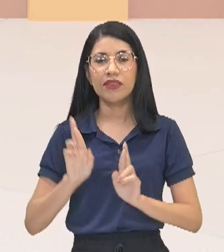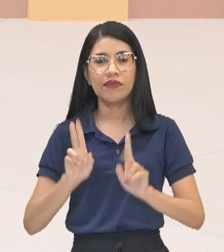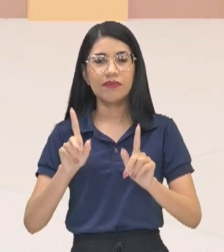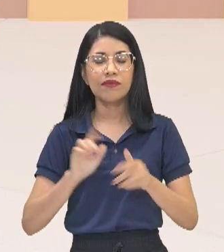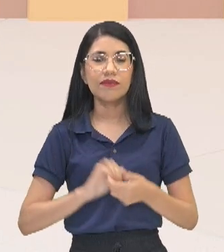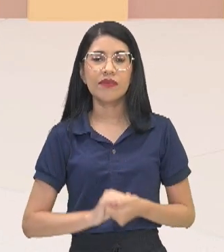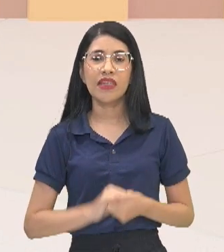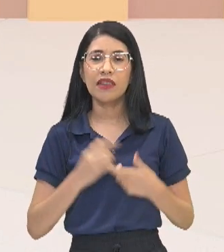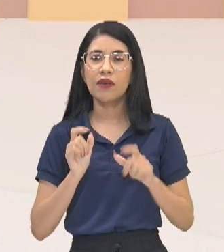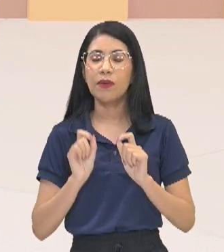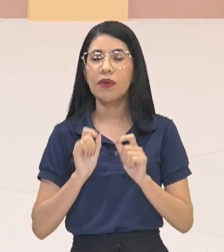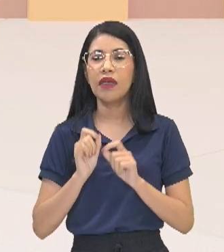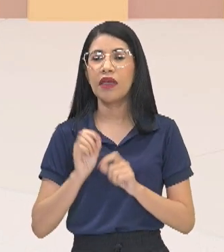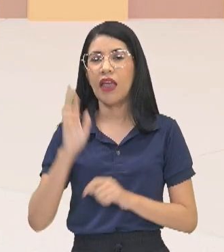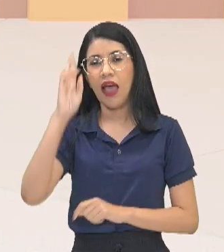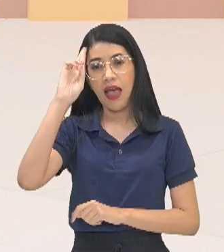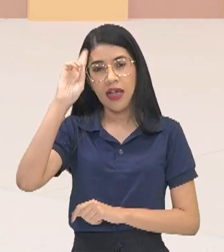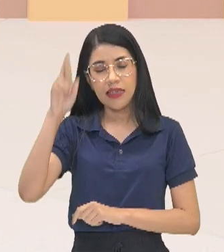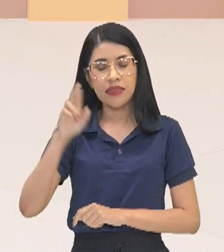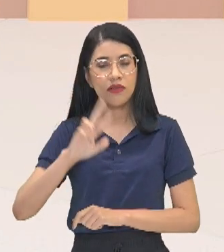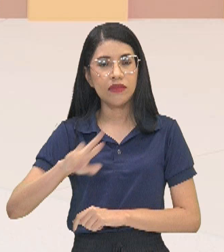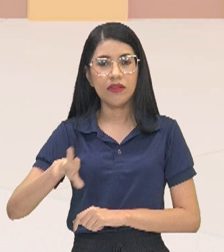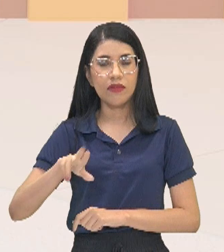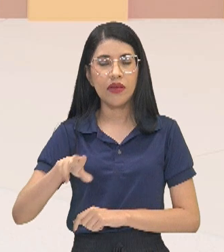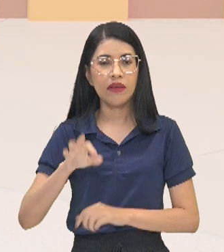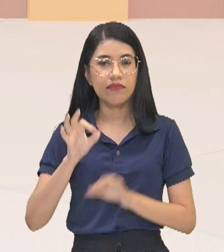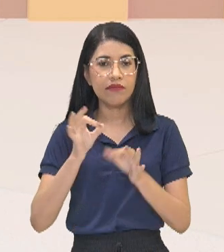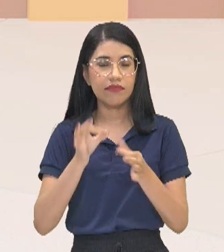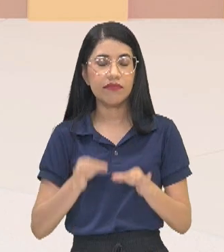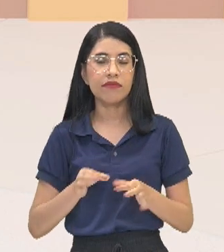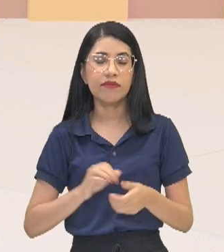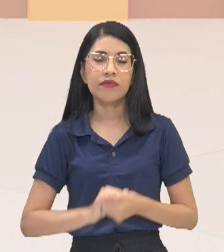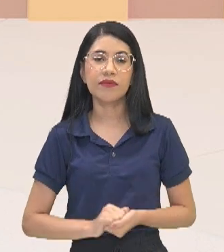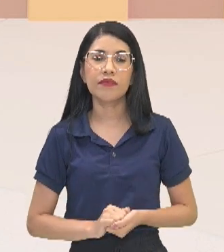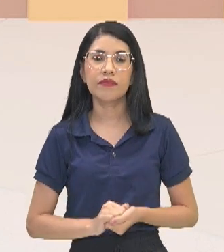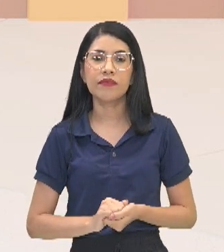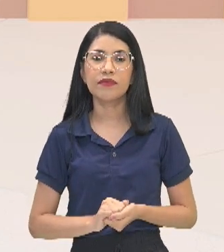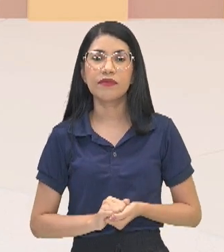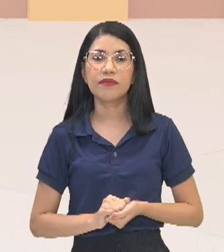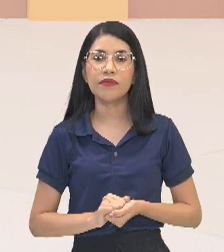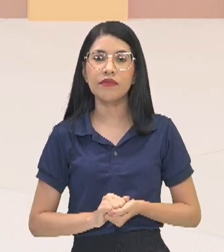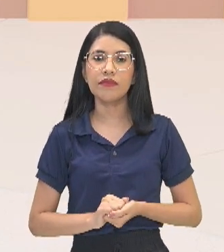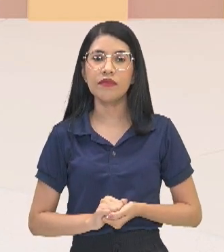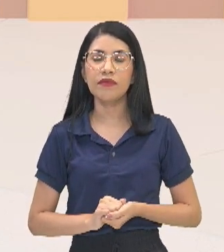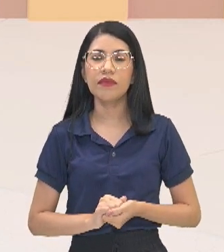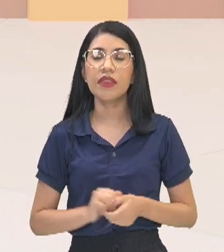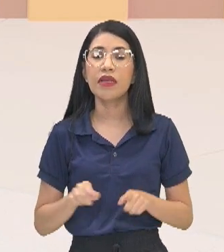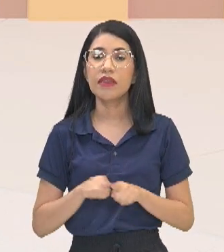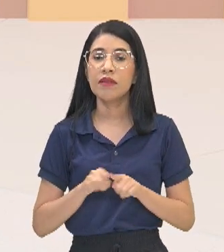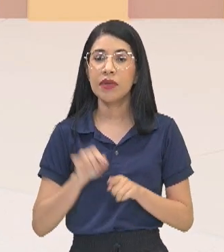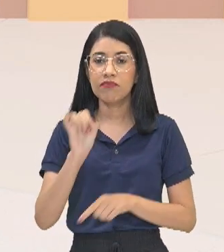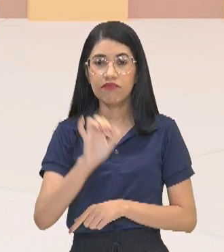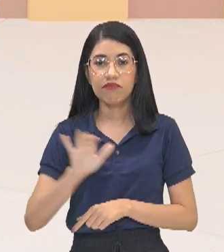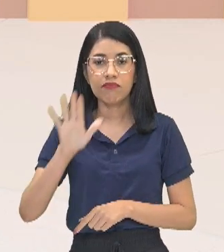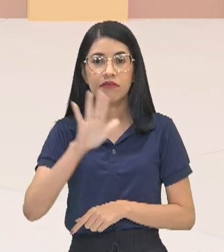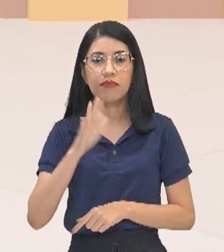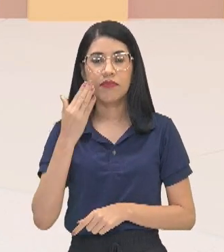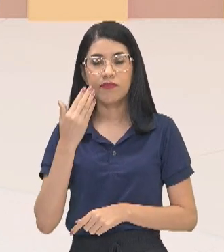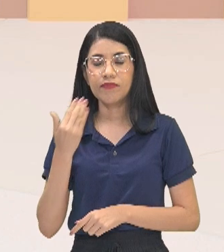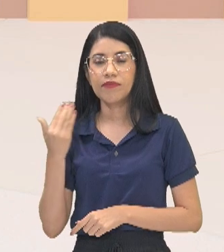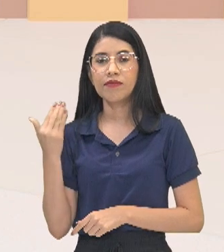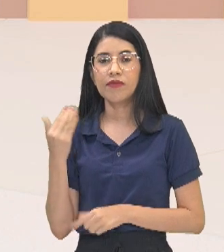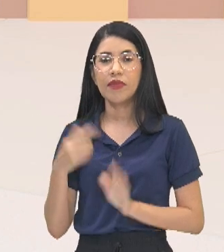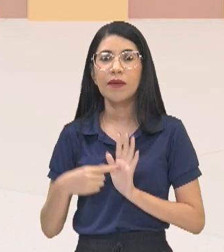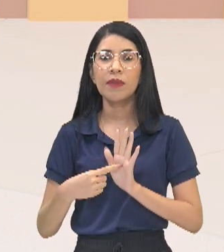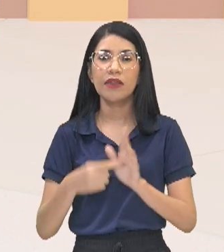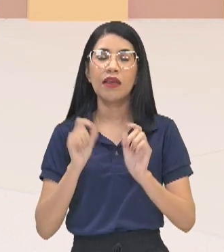essa glória da razão não era bem por aí, né? Como eles foram pregados. E aqui nós temos, né, uma imagem, né, só para a gente ilustrar